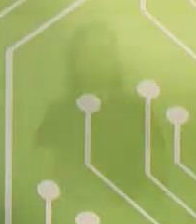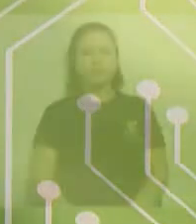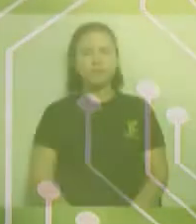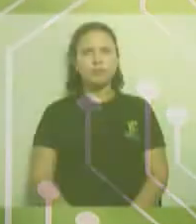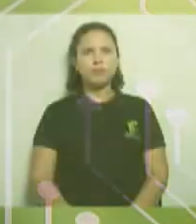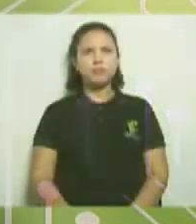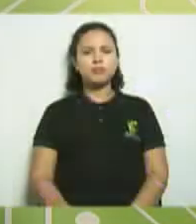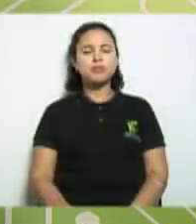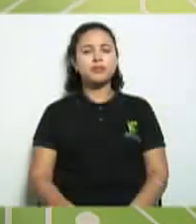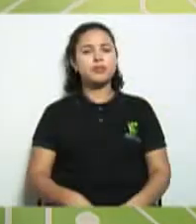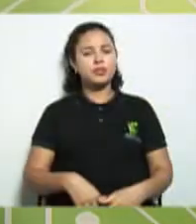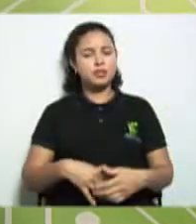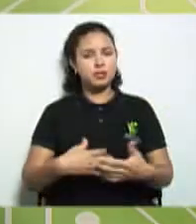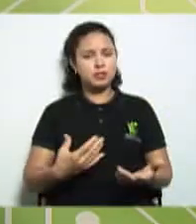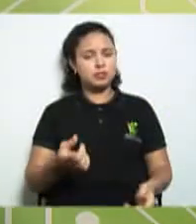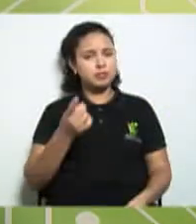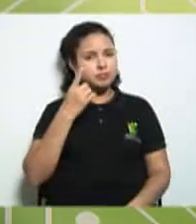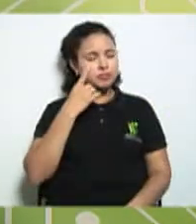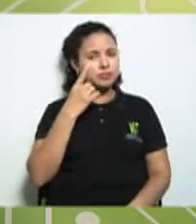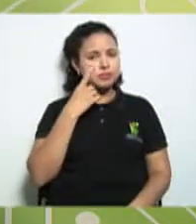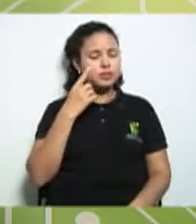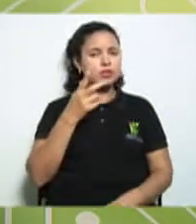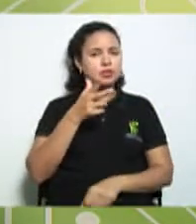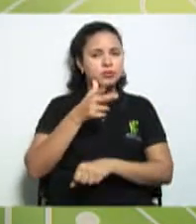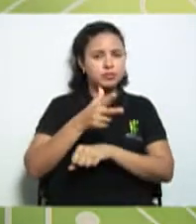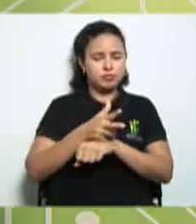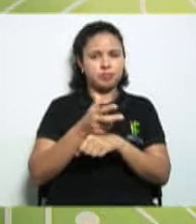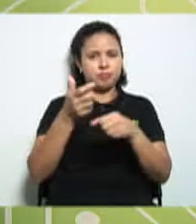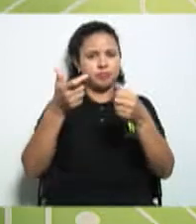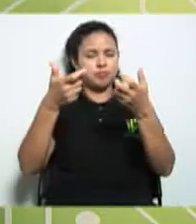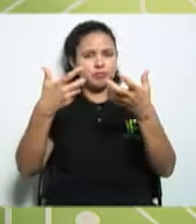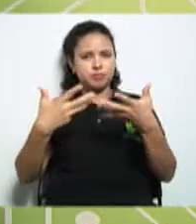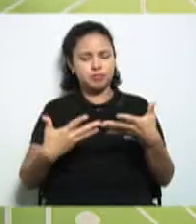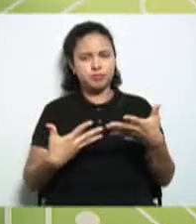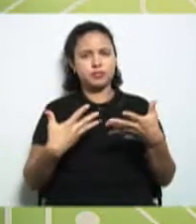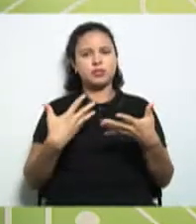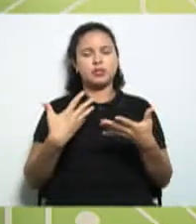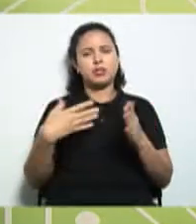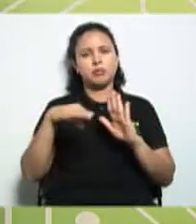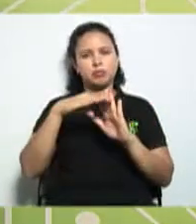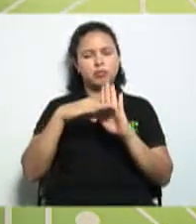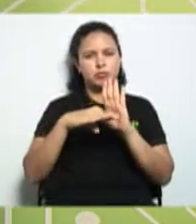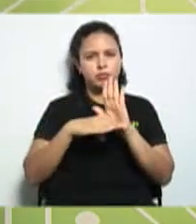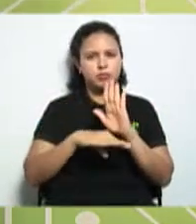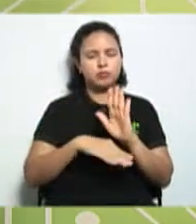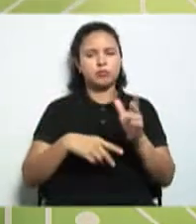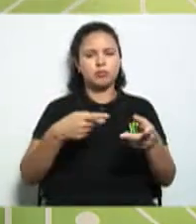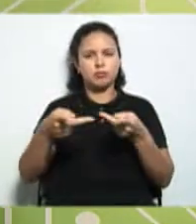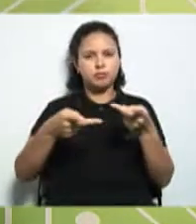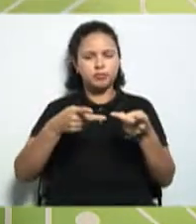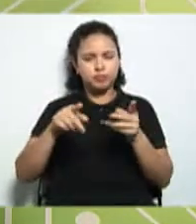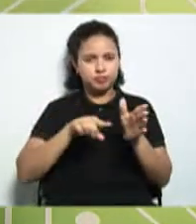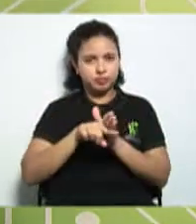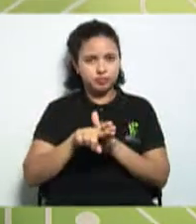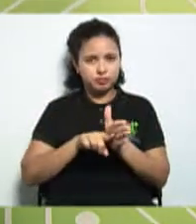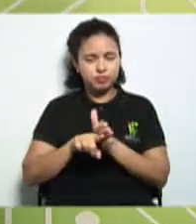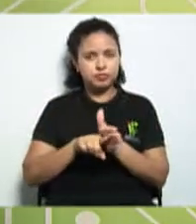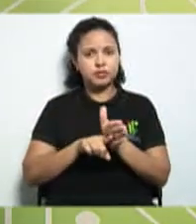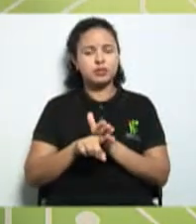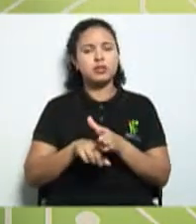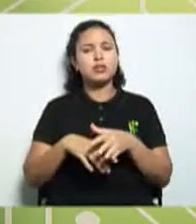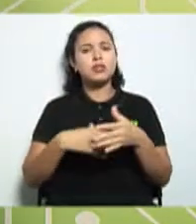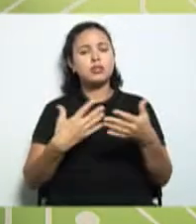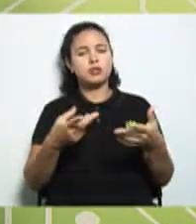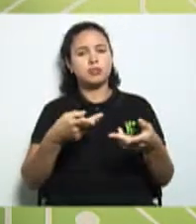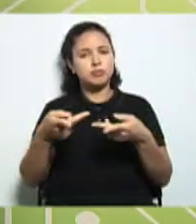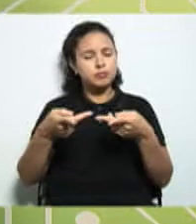Então, nós vimos um vídeo que fala sobre os elementos de um projeto de pesquisa, né? E o projeto